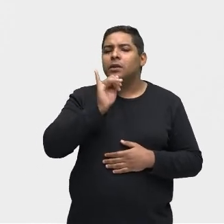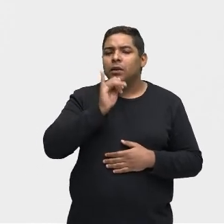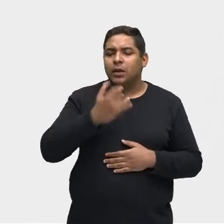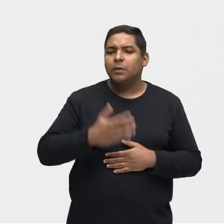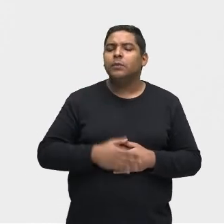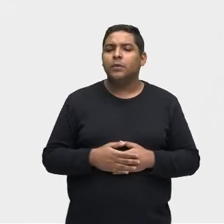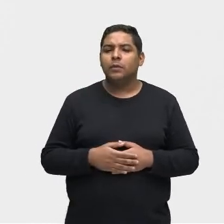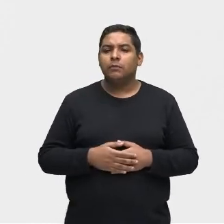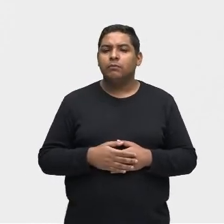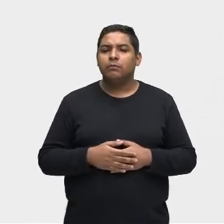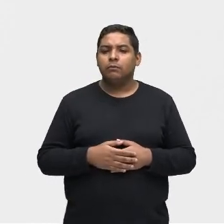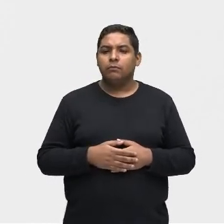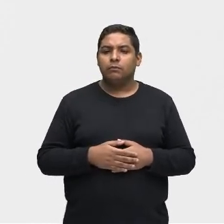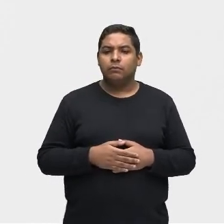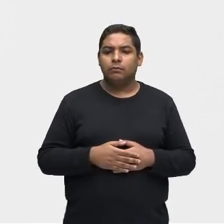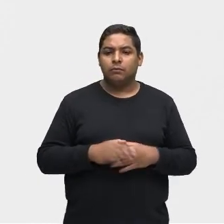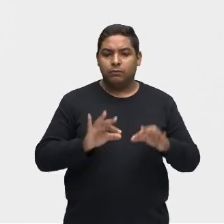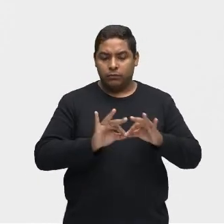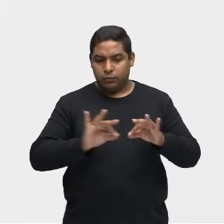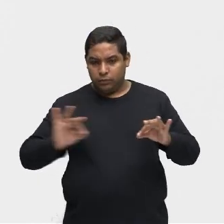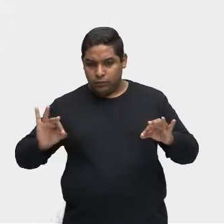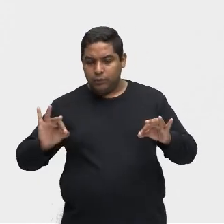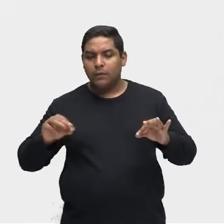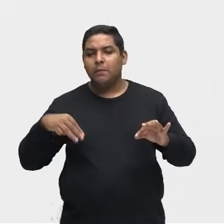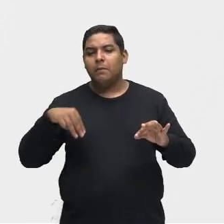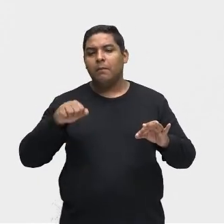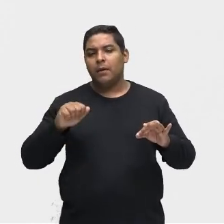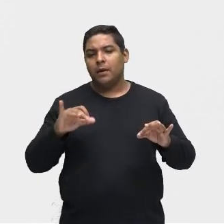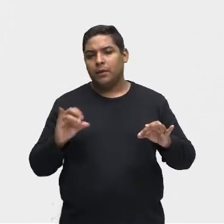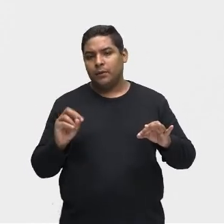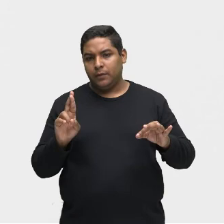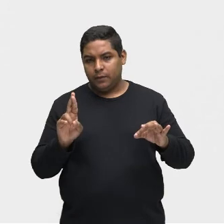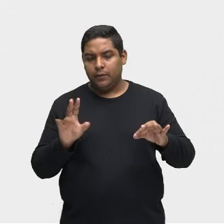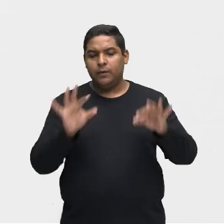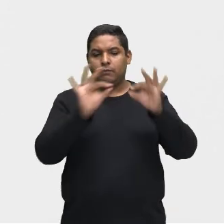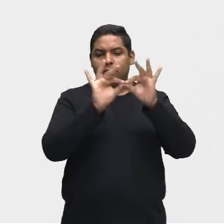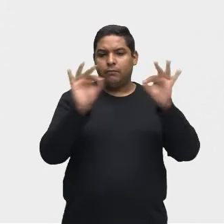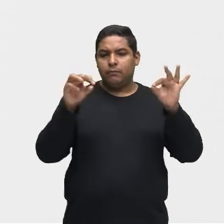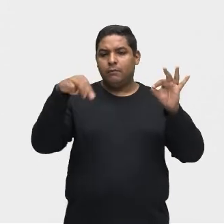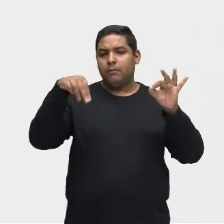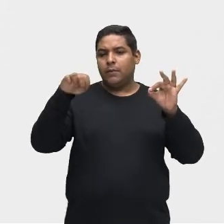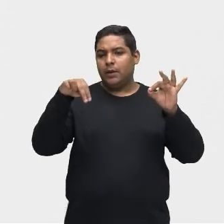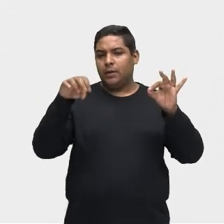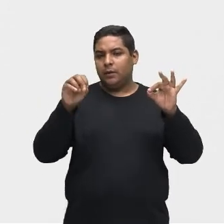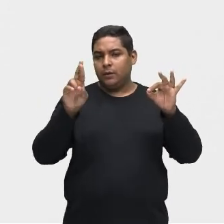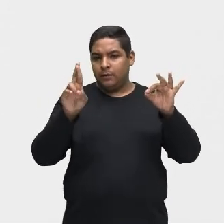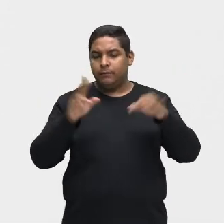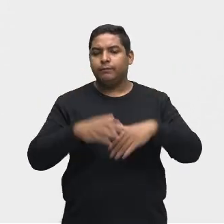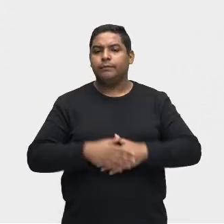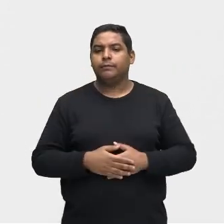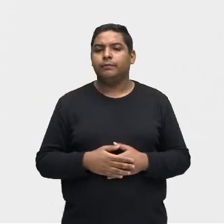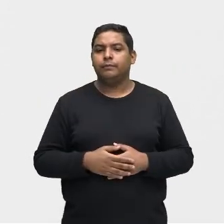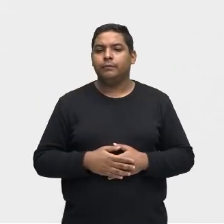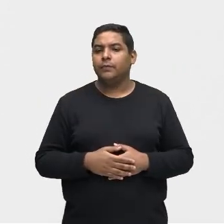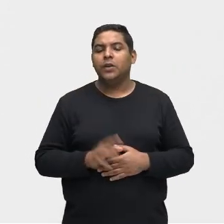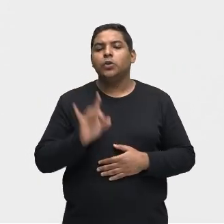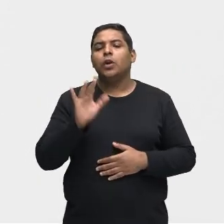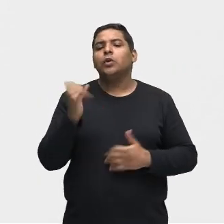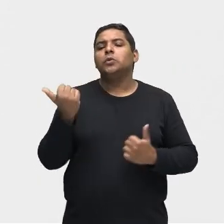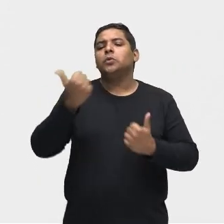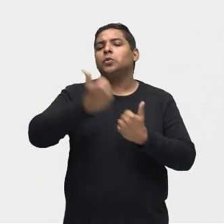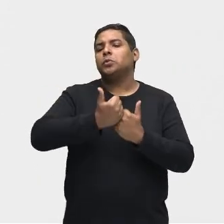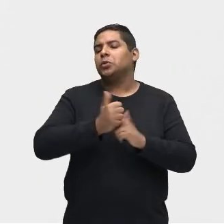ao par que é paralelo, será a base maior, e o menor a base menor. Então, feito isso, é só